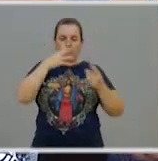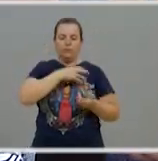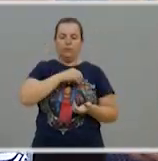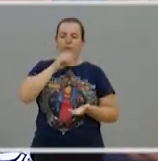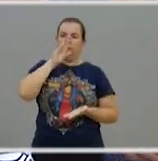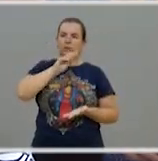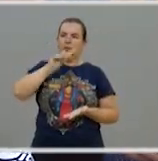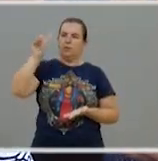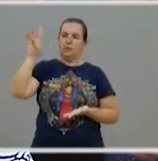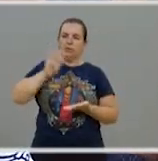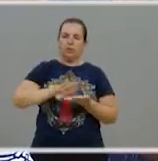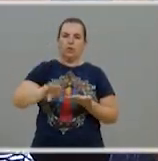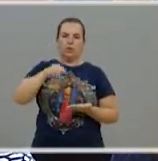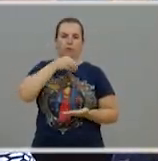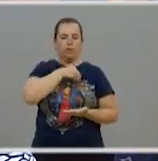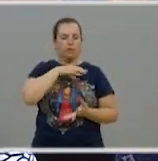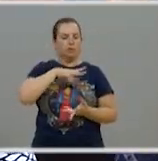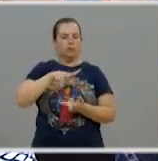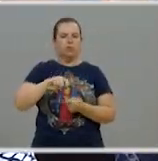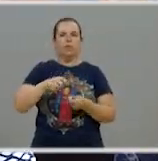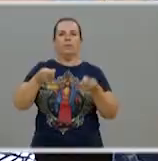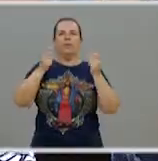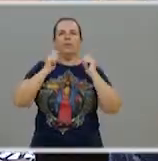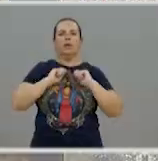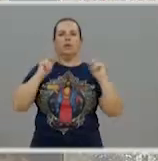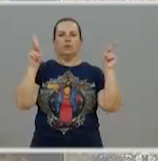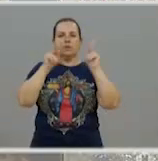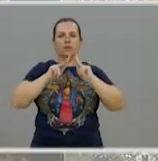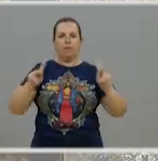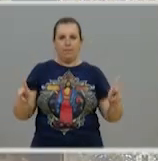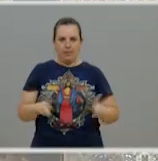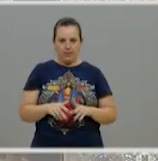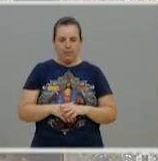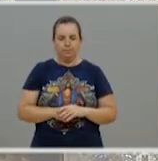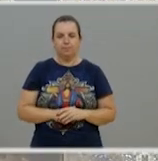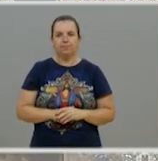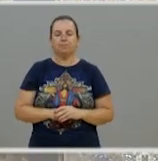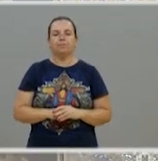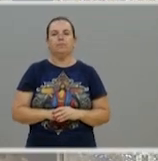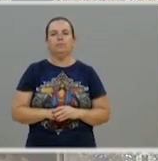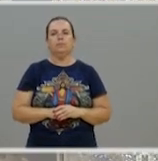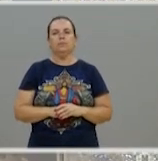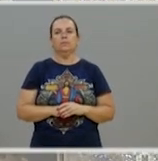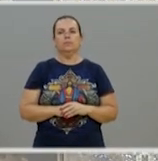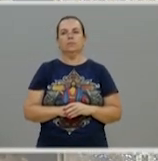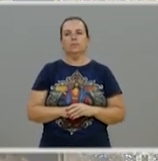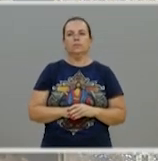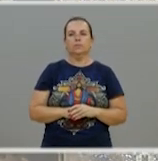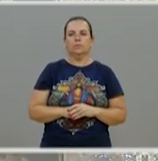Cordeiro de Deus, que tirais o pecado do mundo, dai-nos a paz.